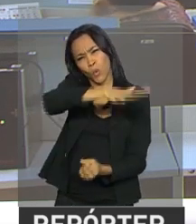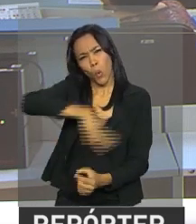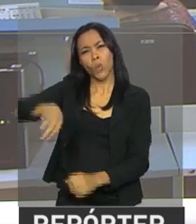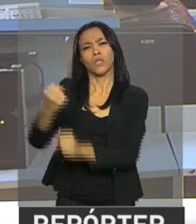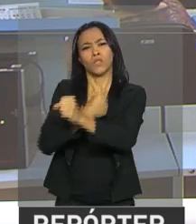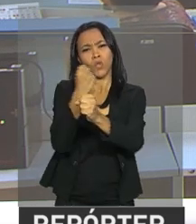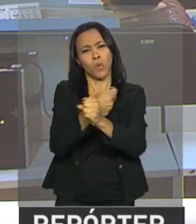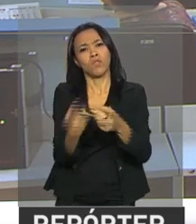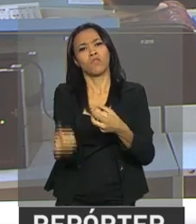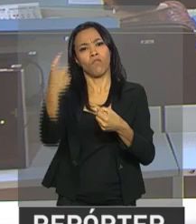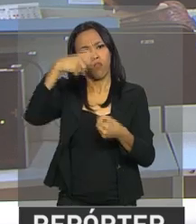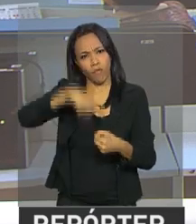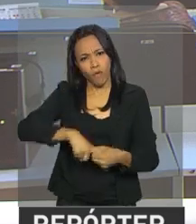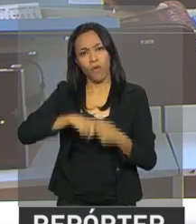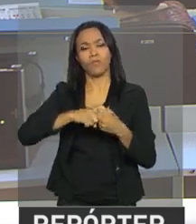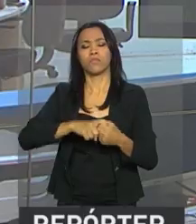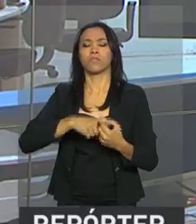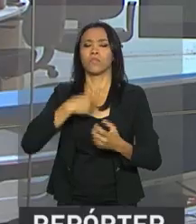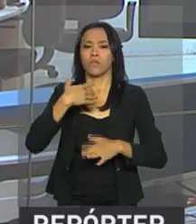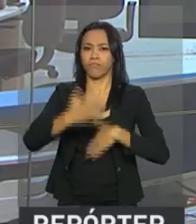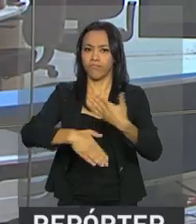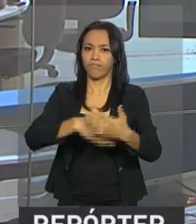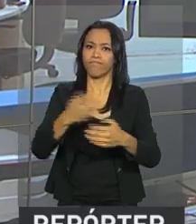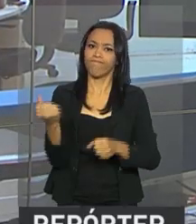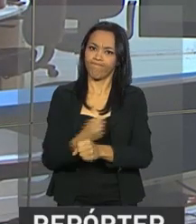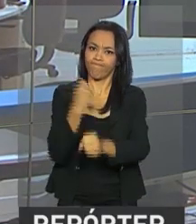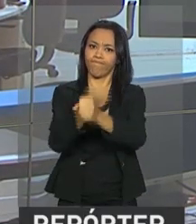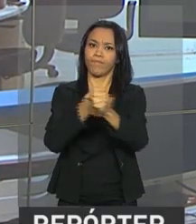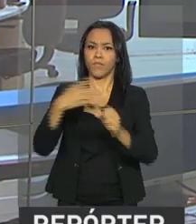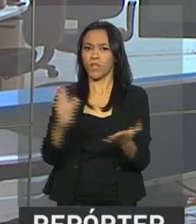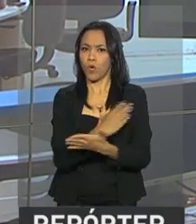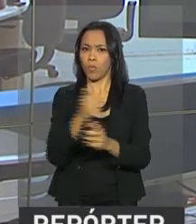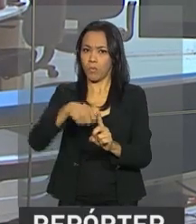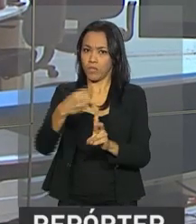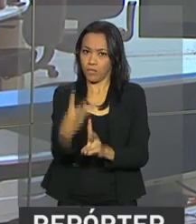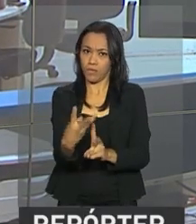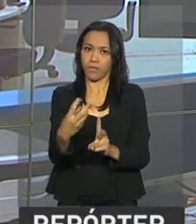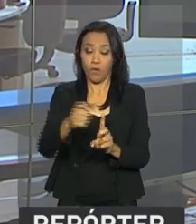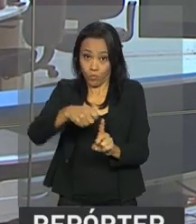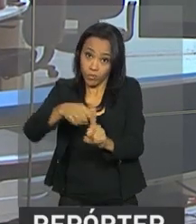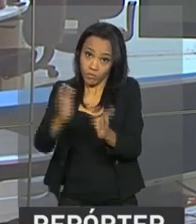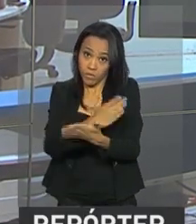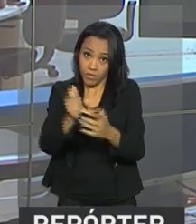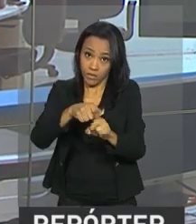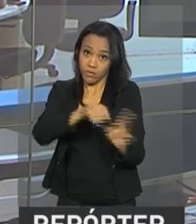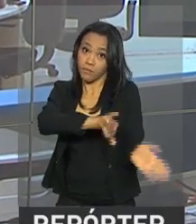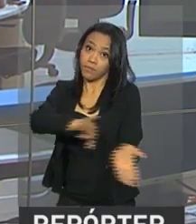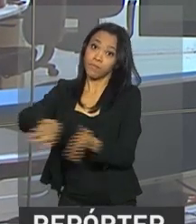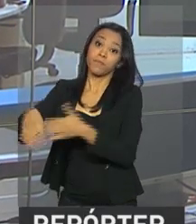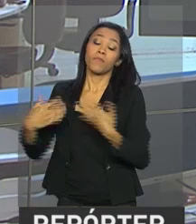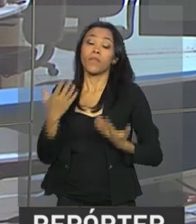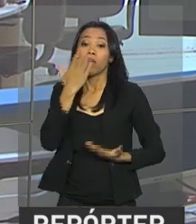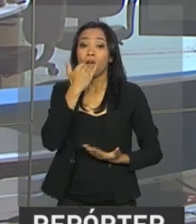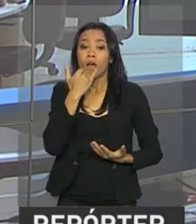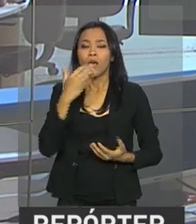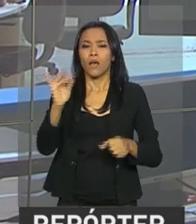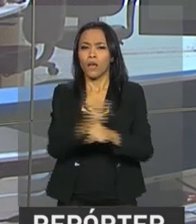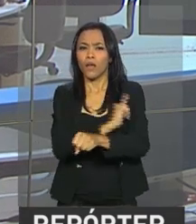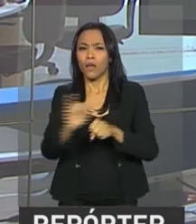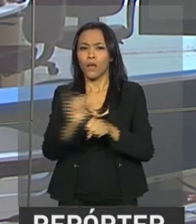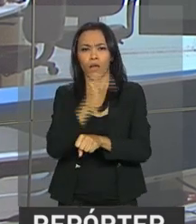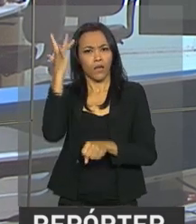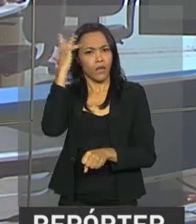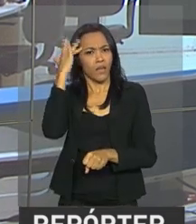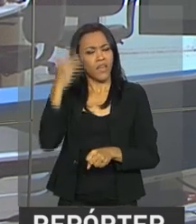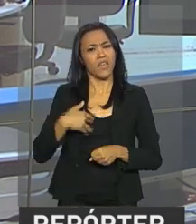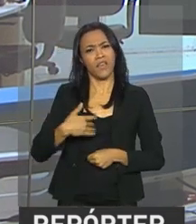sejam retomadas em alguns meses. E garantir alimentação de qualidade e evitar desperdícios. Este